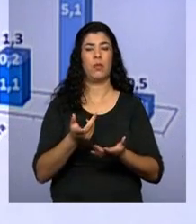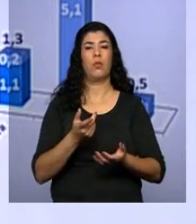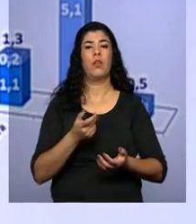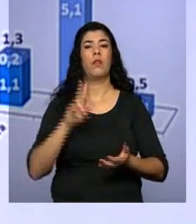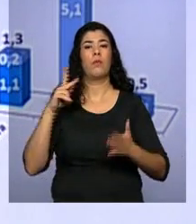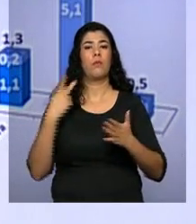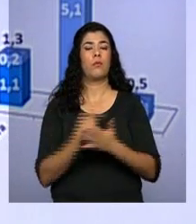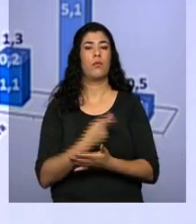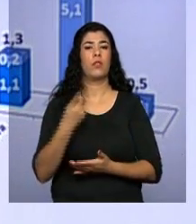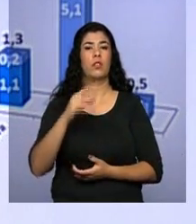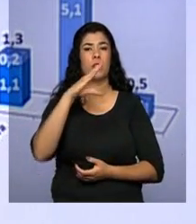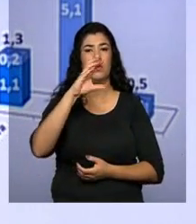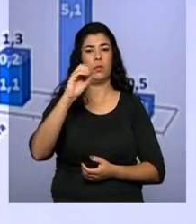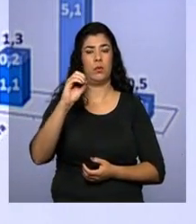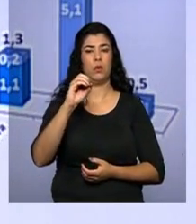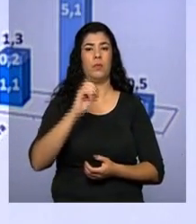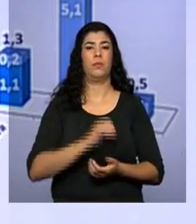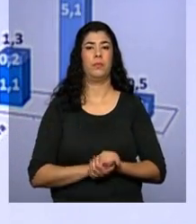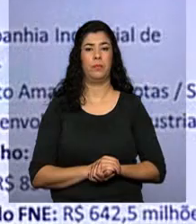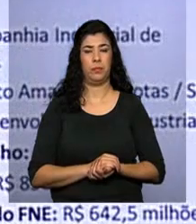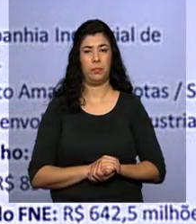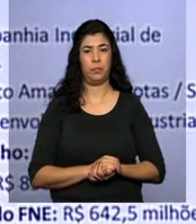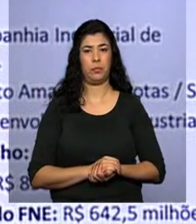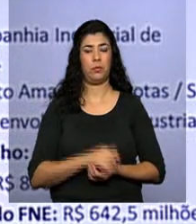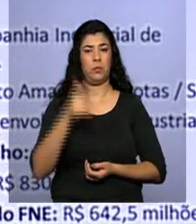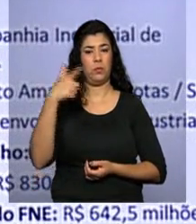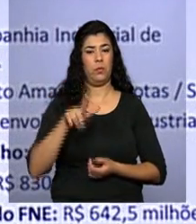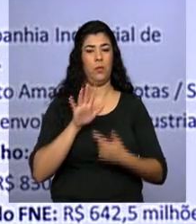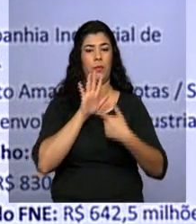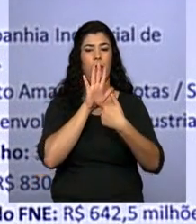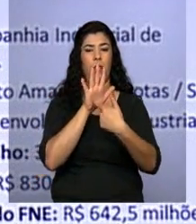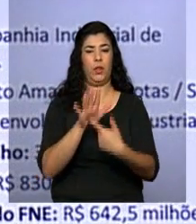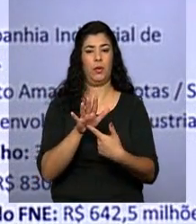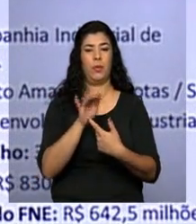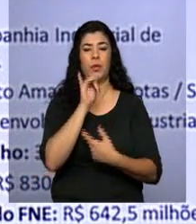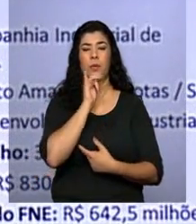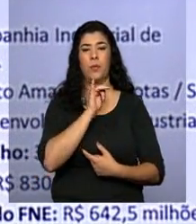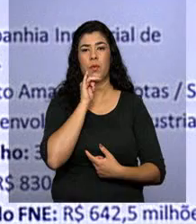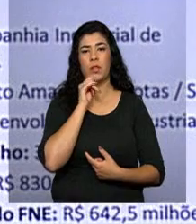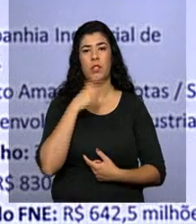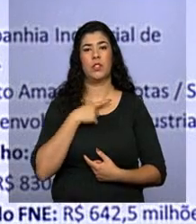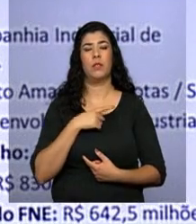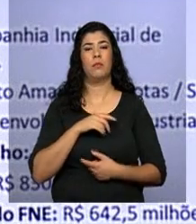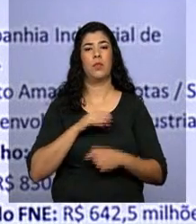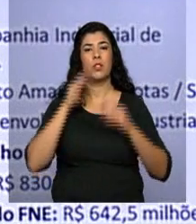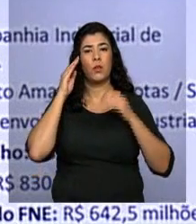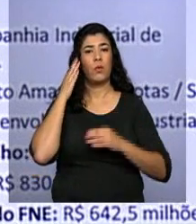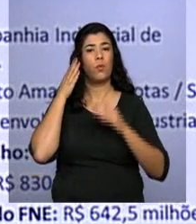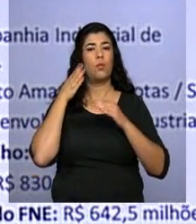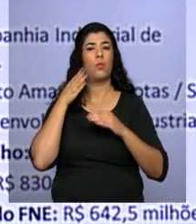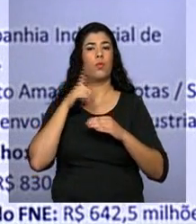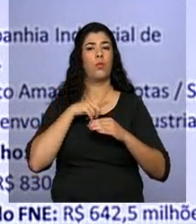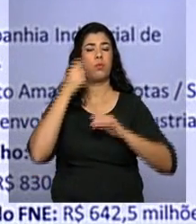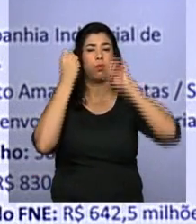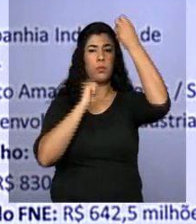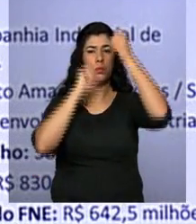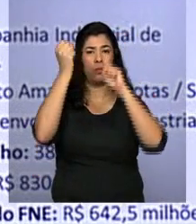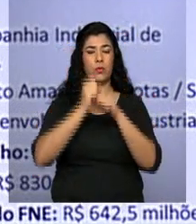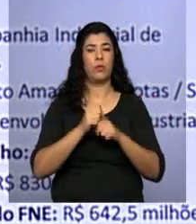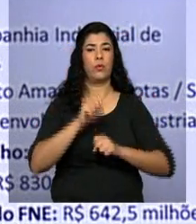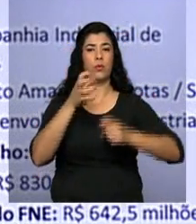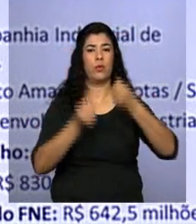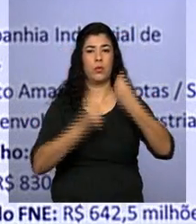eh centro-oeste na próxima tela nós vamos ver a Fiat com investimento de 3.2